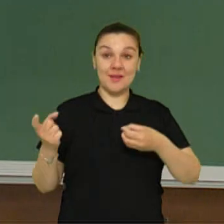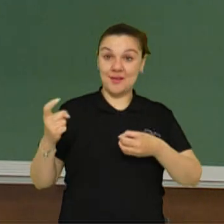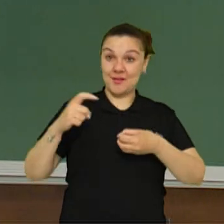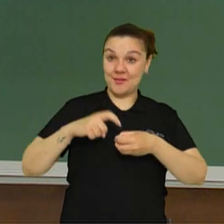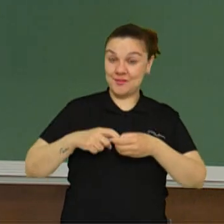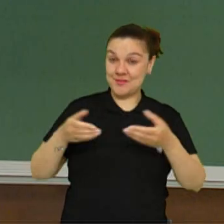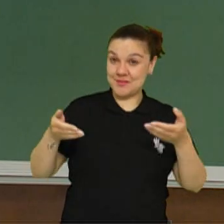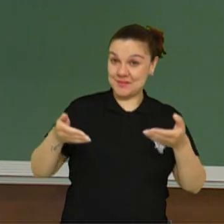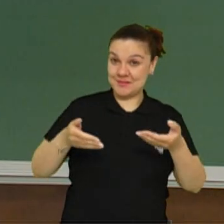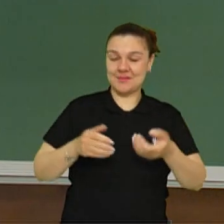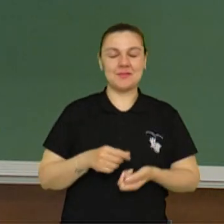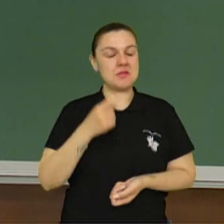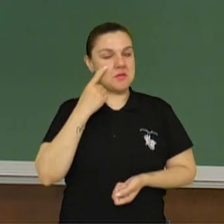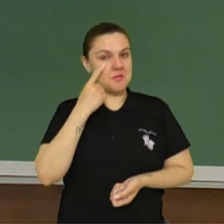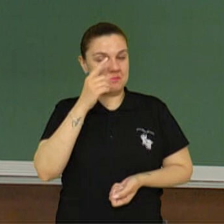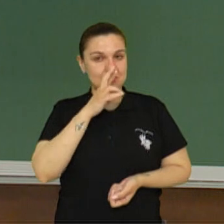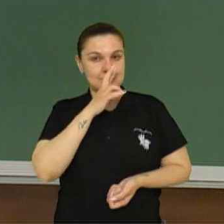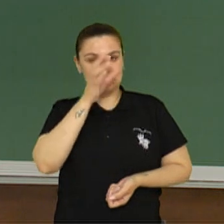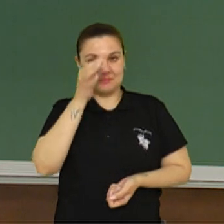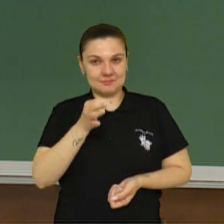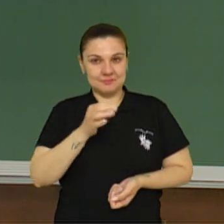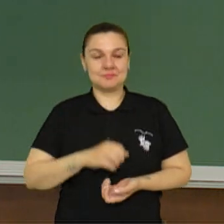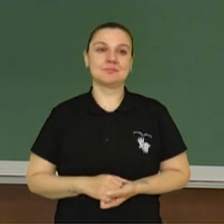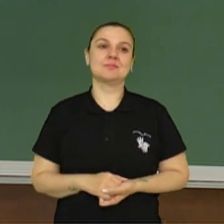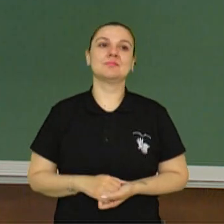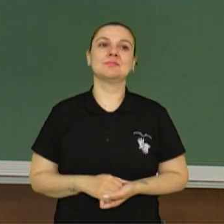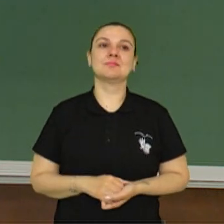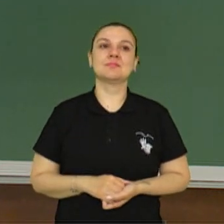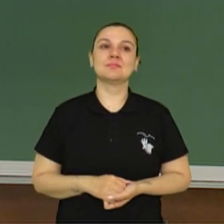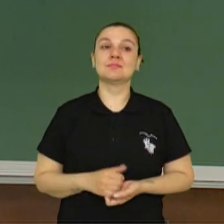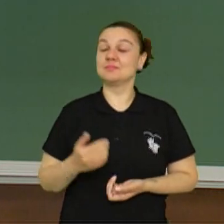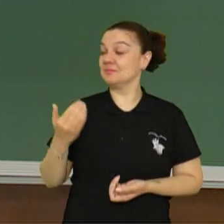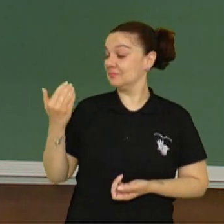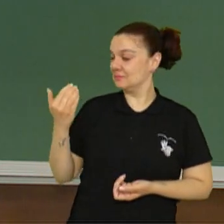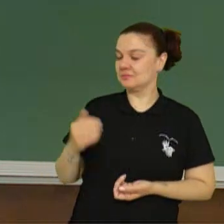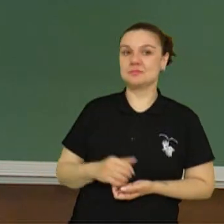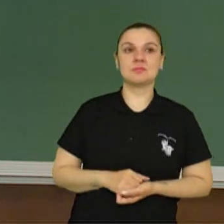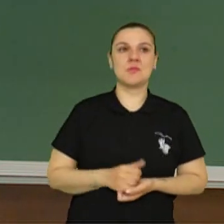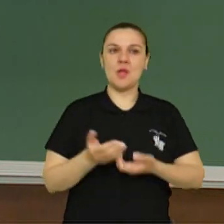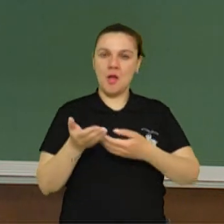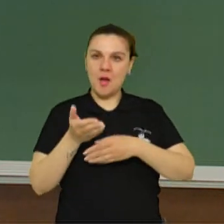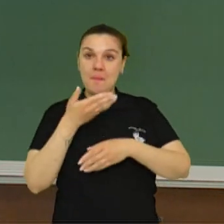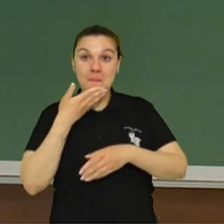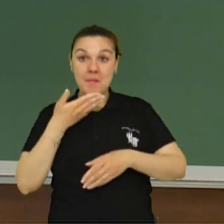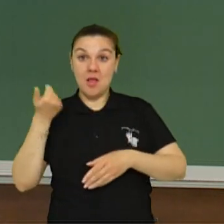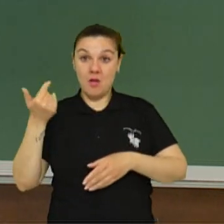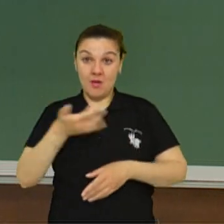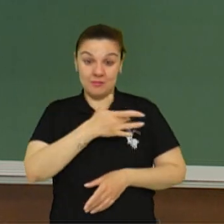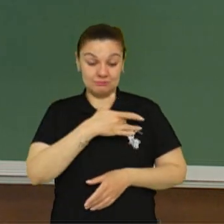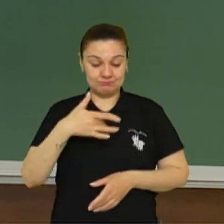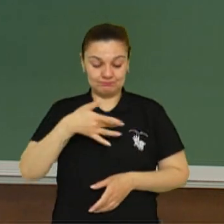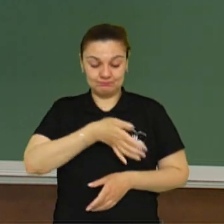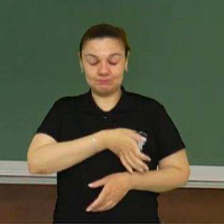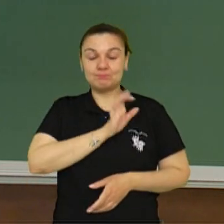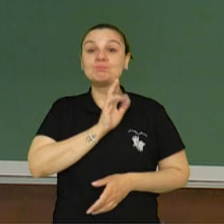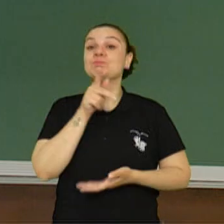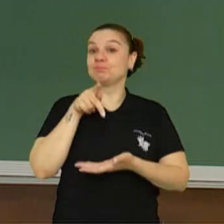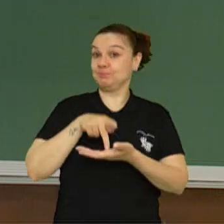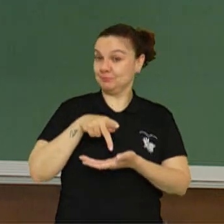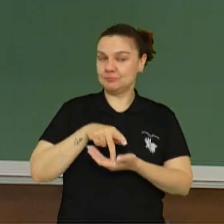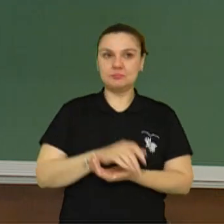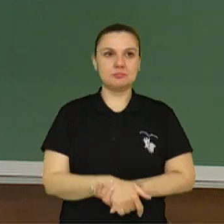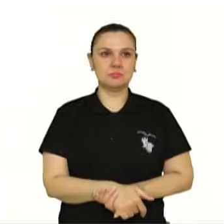Anotamos, então? Vamos para a resposta correta? Então, vamos lá. Melhora a saúde cardiovascular.